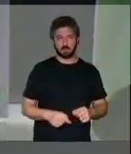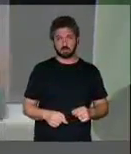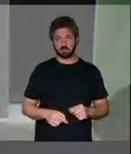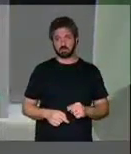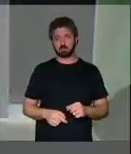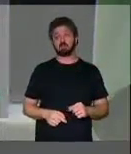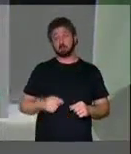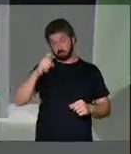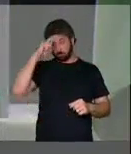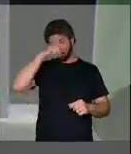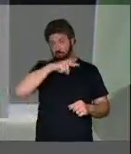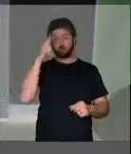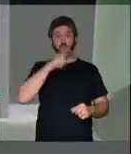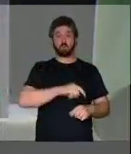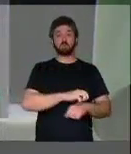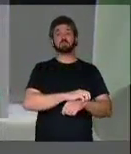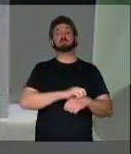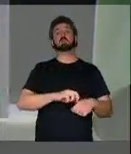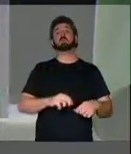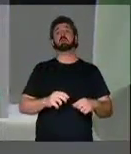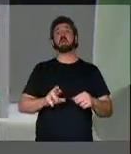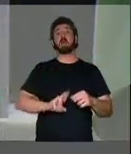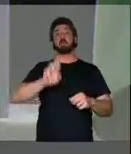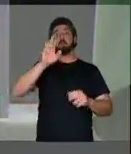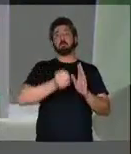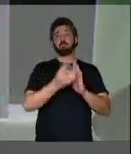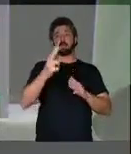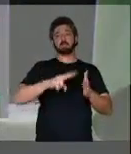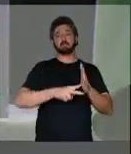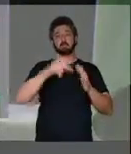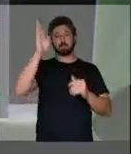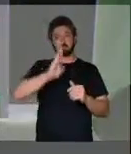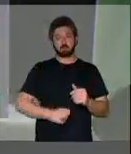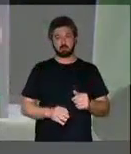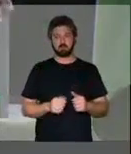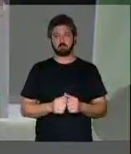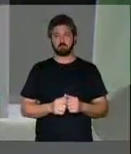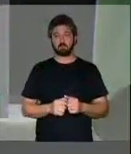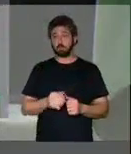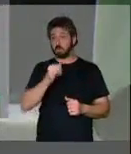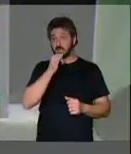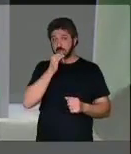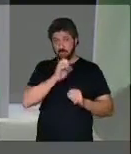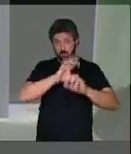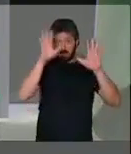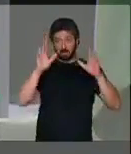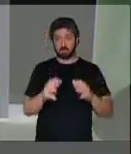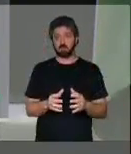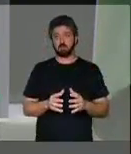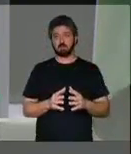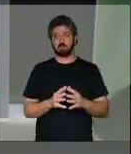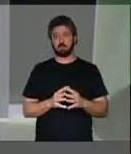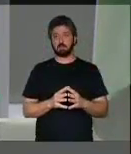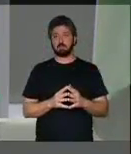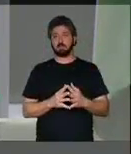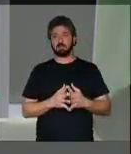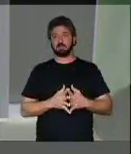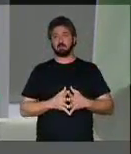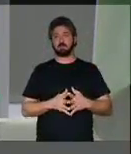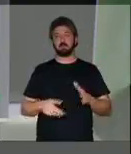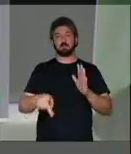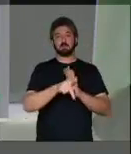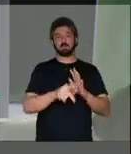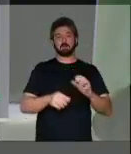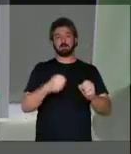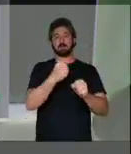duramente alcançadas por diversas representações sindicais do nosso país. Um exemplo claro que eu trago aqui é o